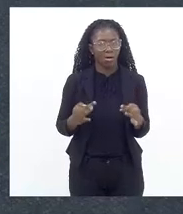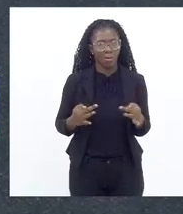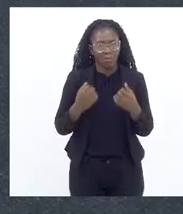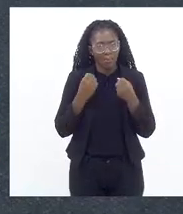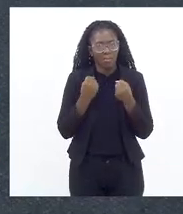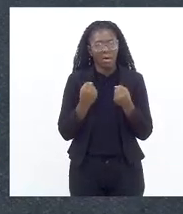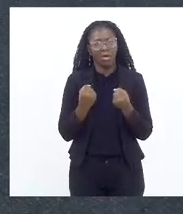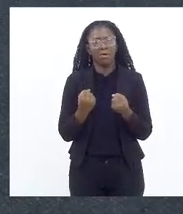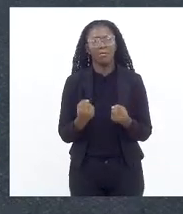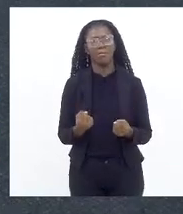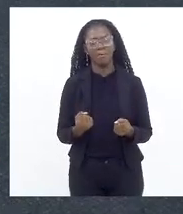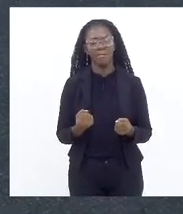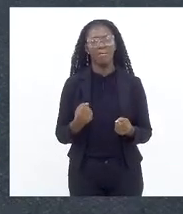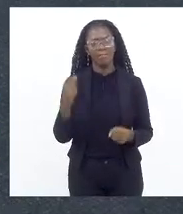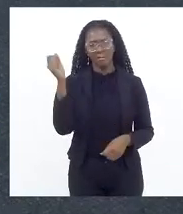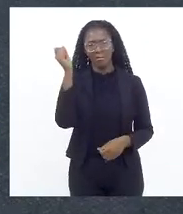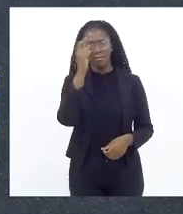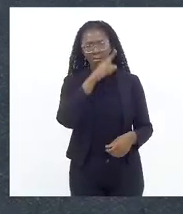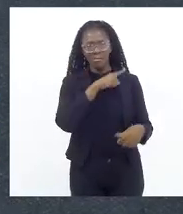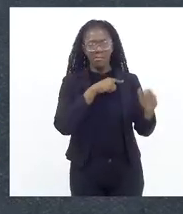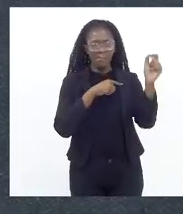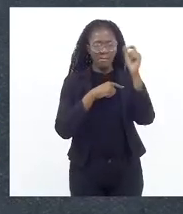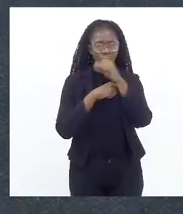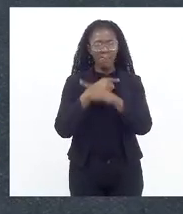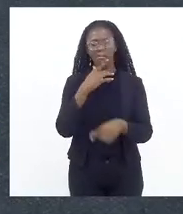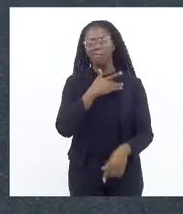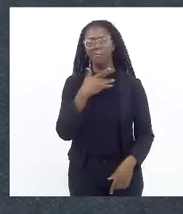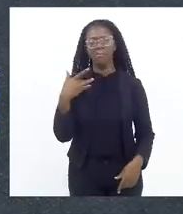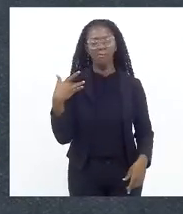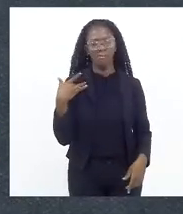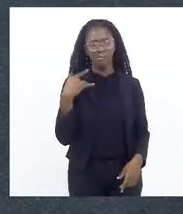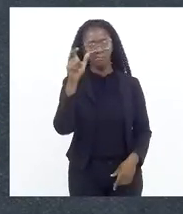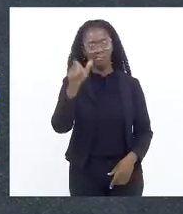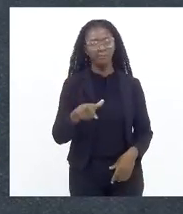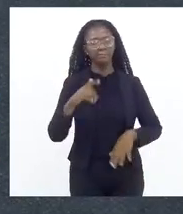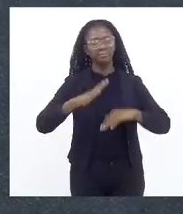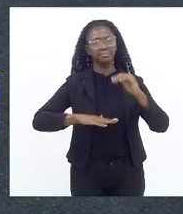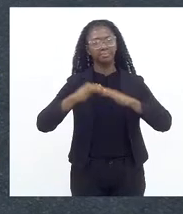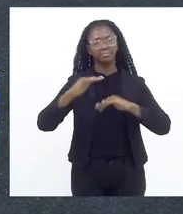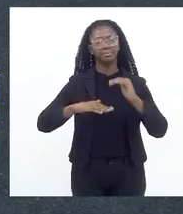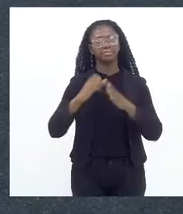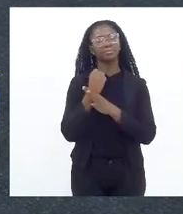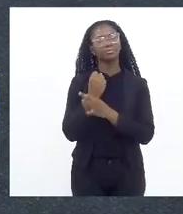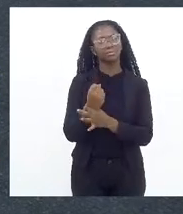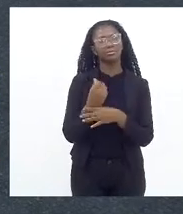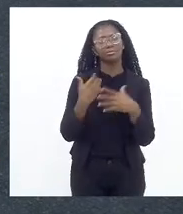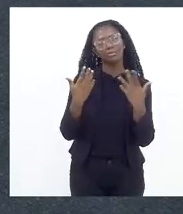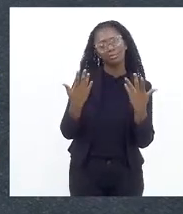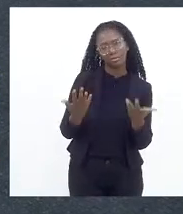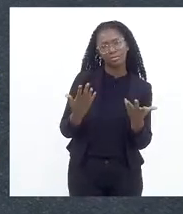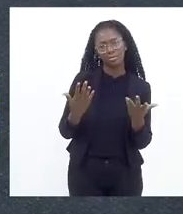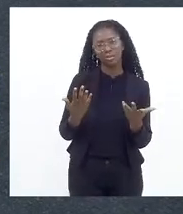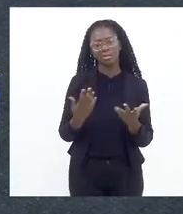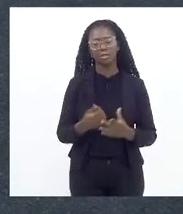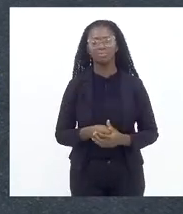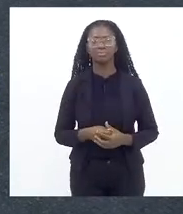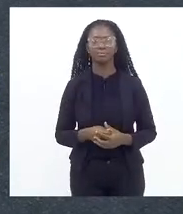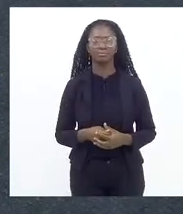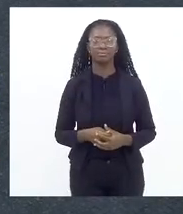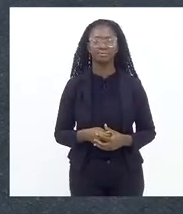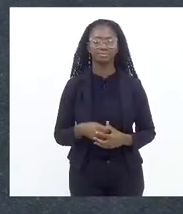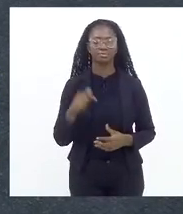grande, uma dificuldade na saúde do profissional de segurança. Então, como esta casa hoje tem